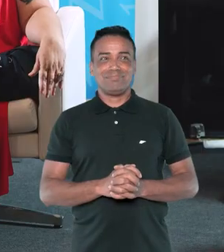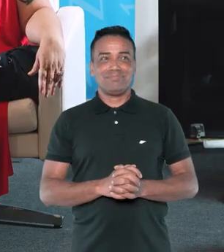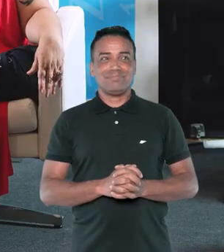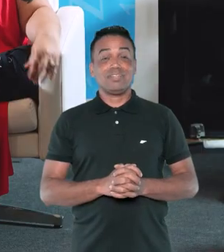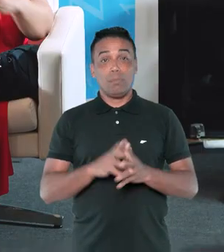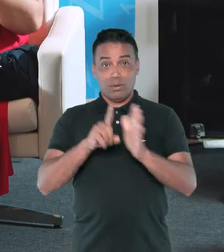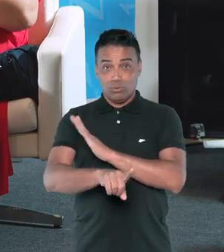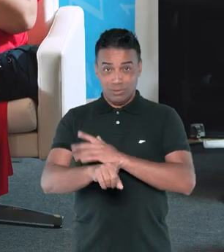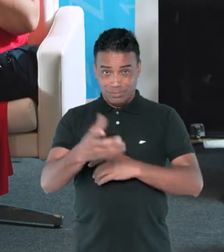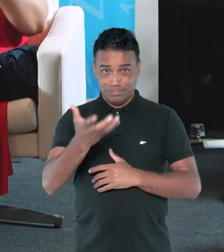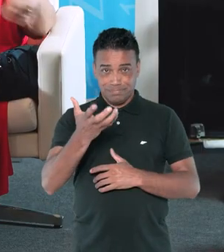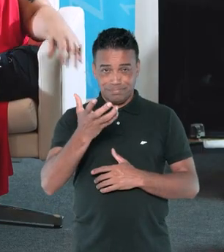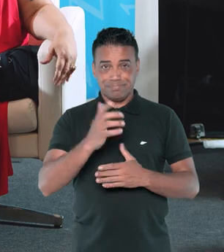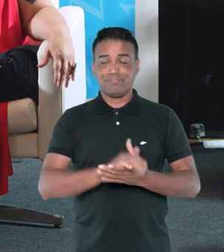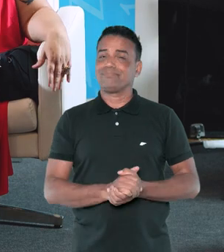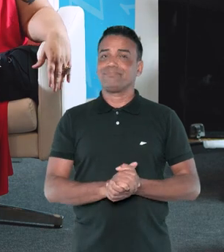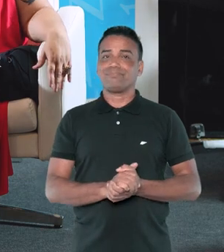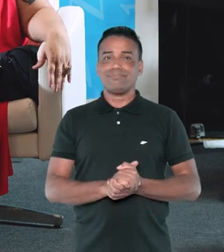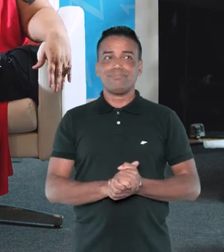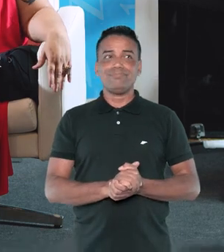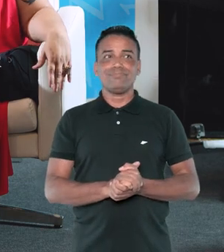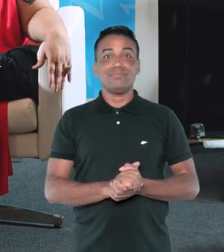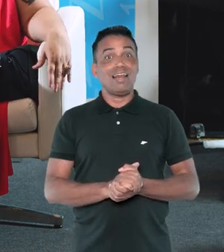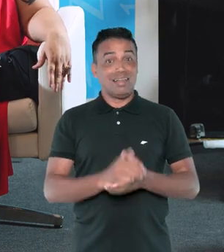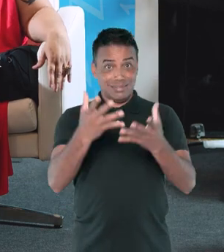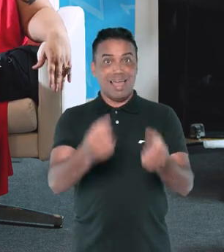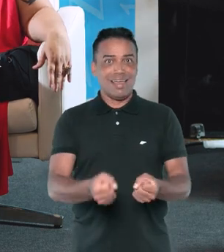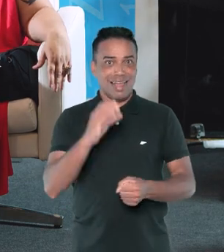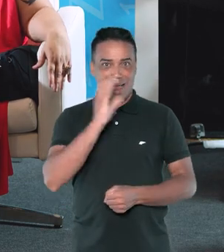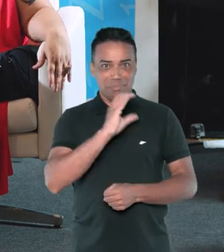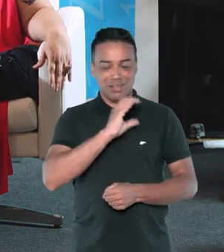Alguma pergunta, gente? Foi bom, porque a fé de vocês ela não recusa.